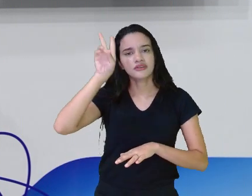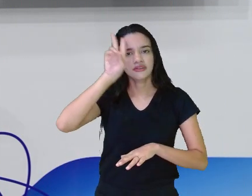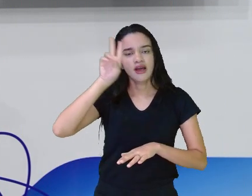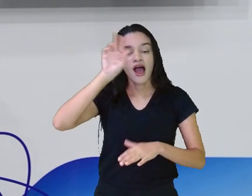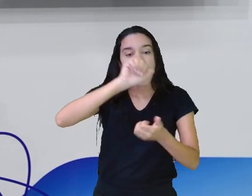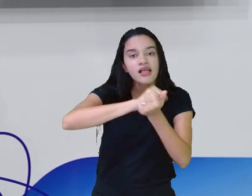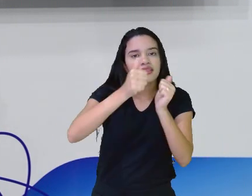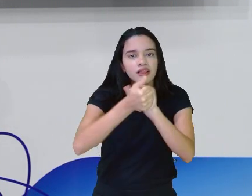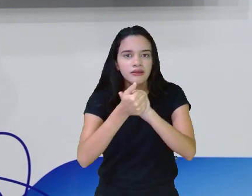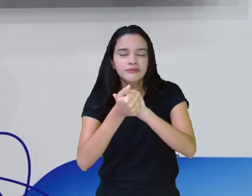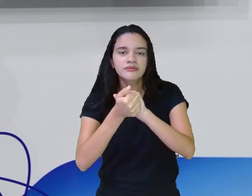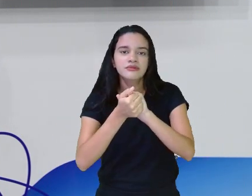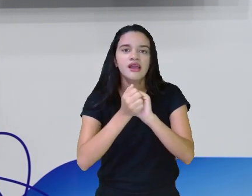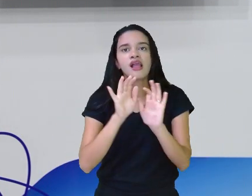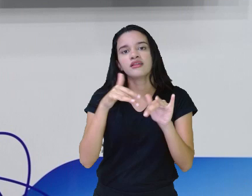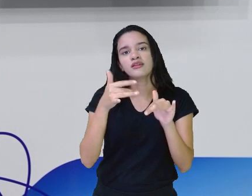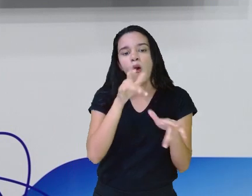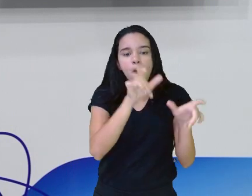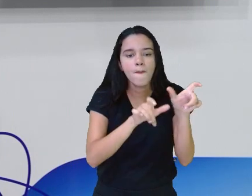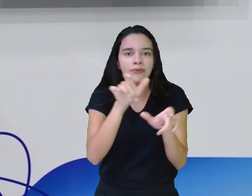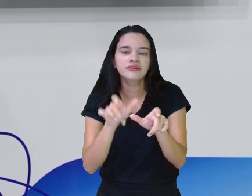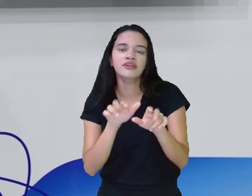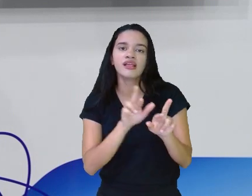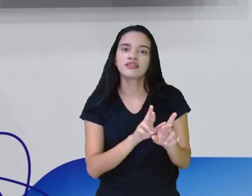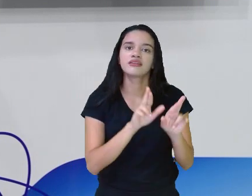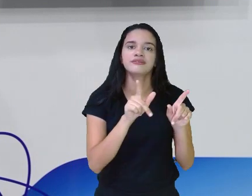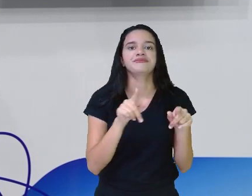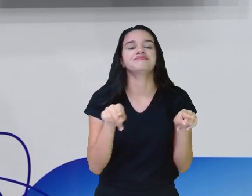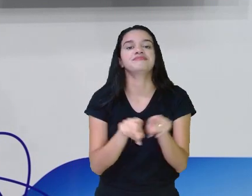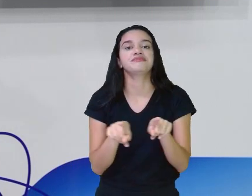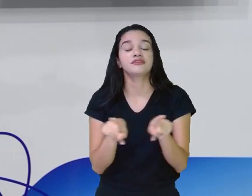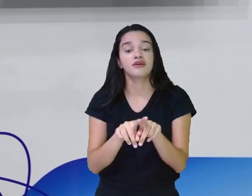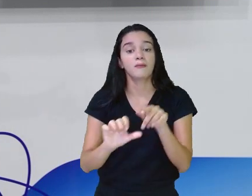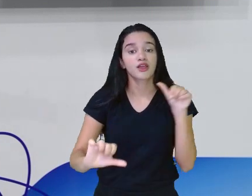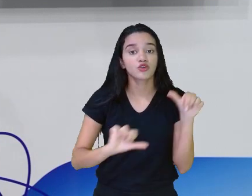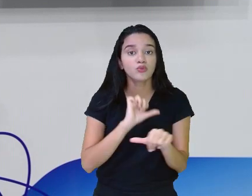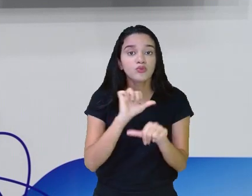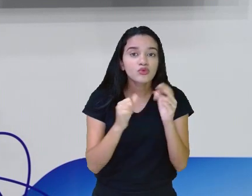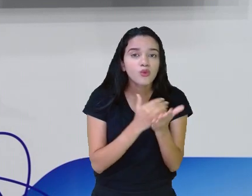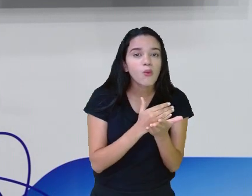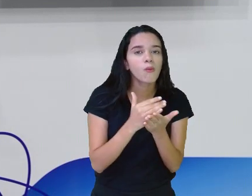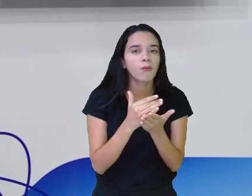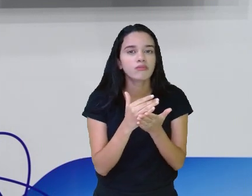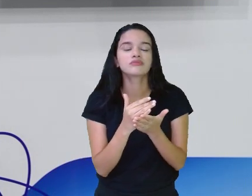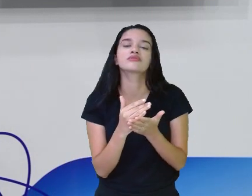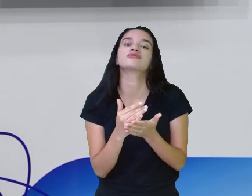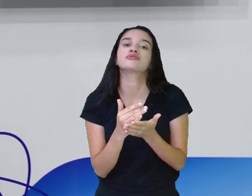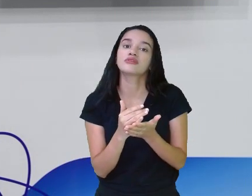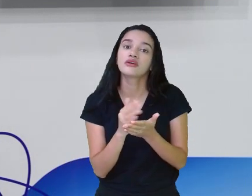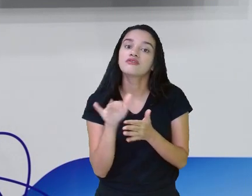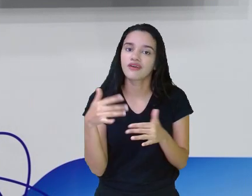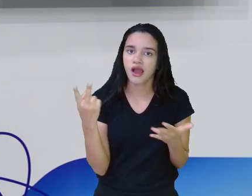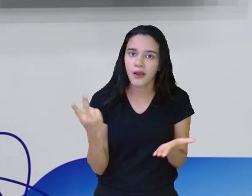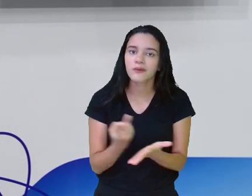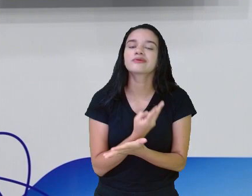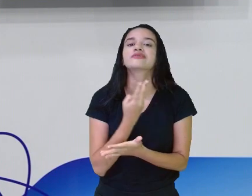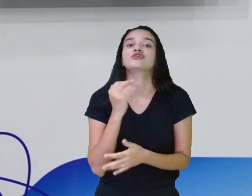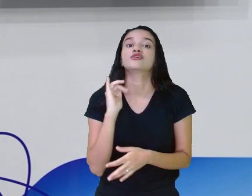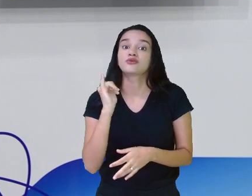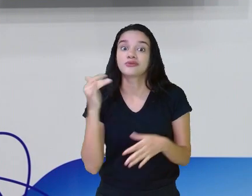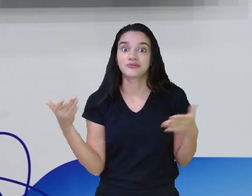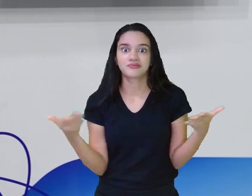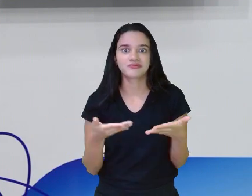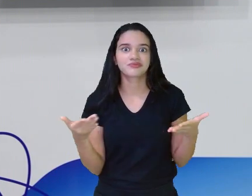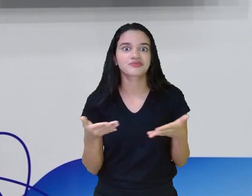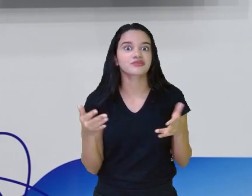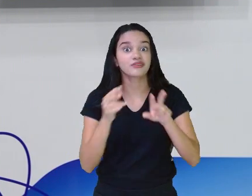ali adaptadas, vão entrando personagens diferentes, muda o início ou o fim, e é o que vai acontecer no conto de hoje.